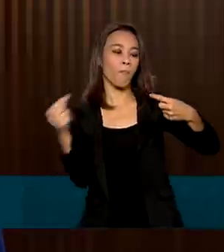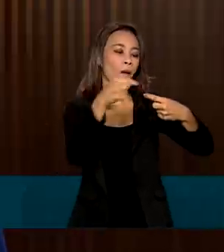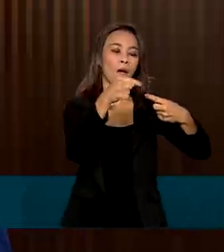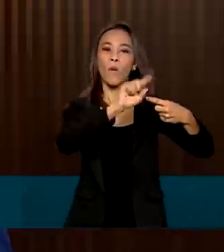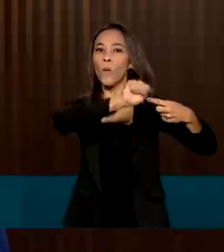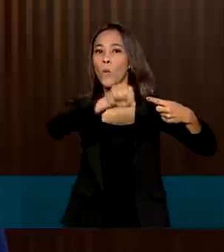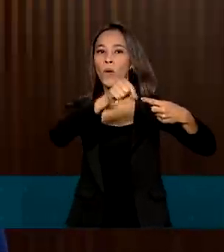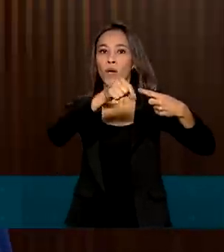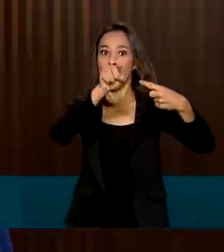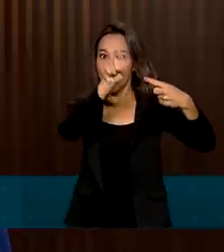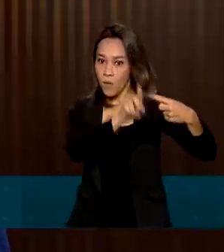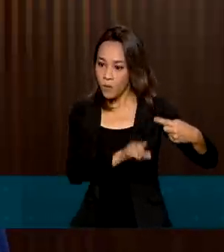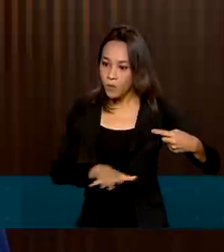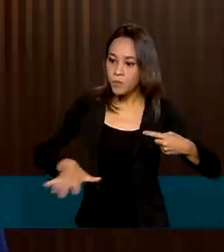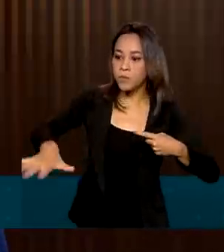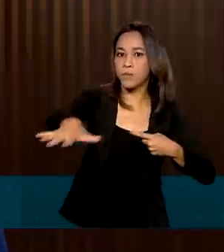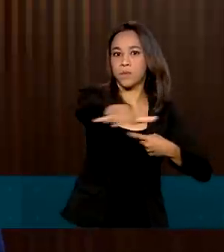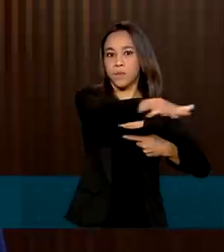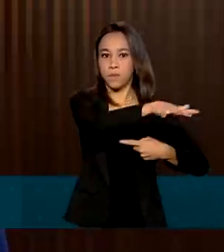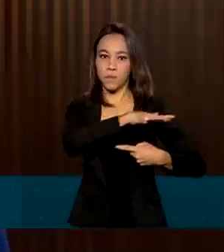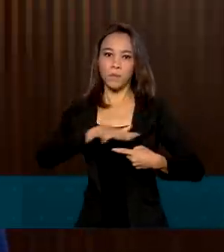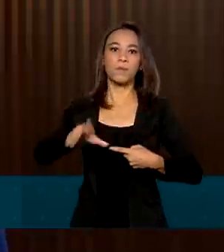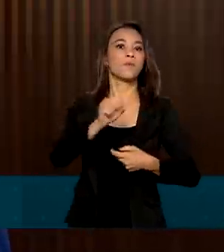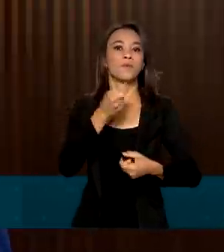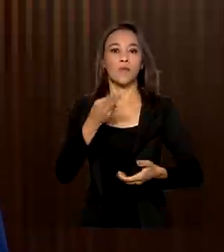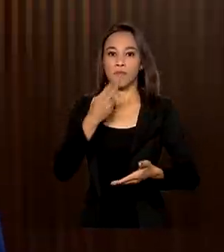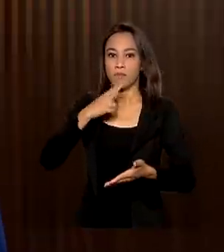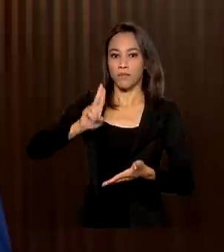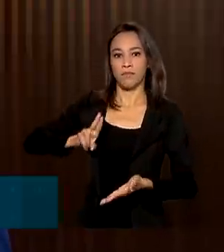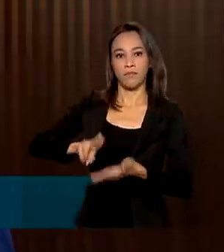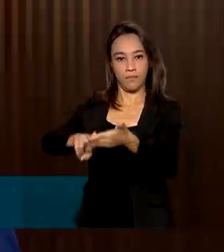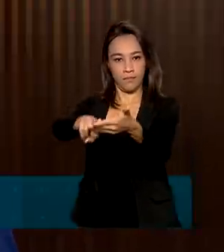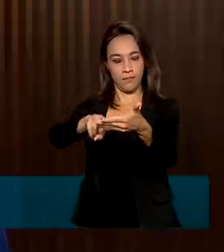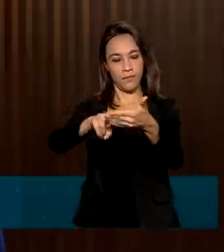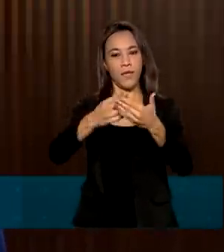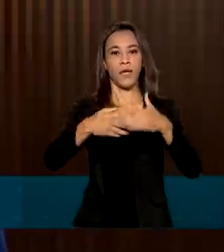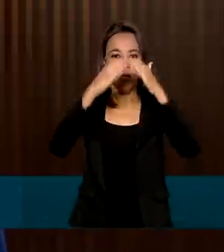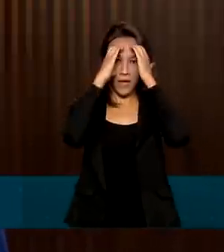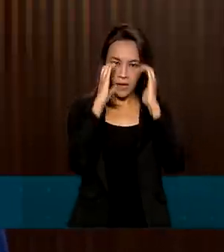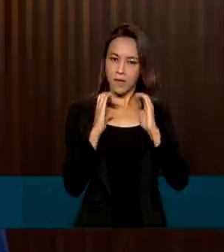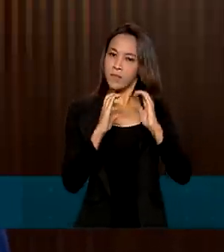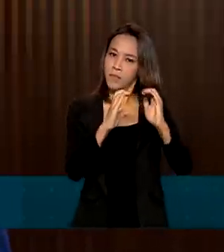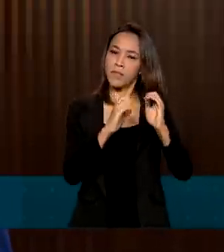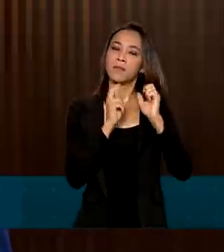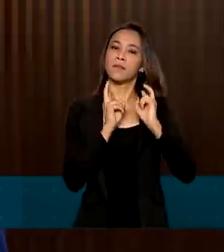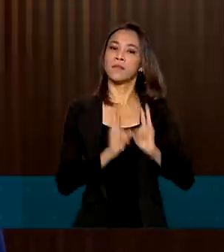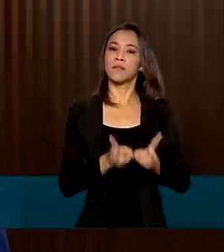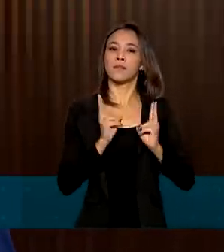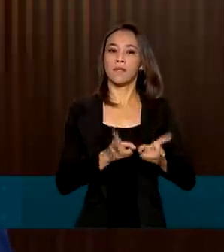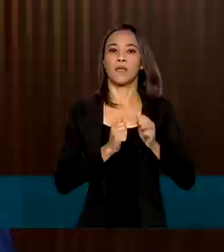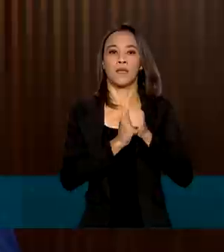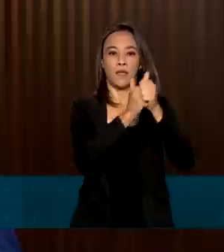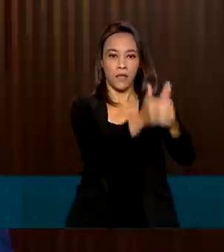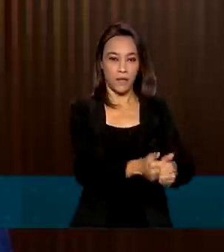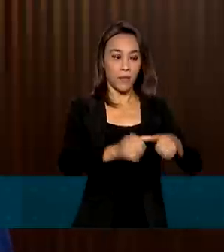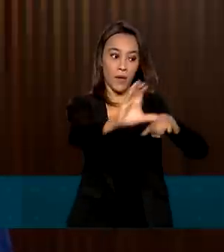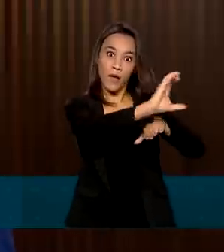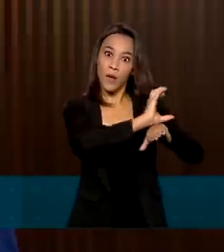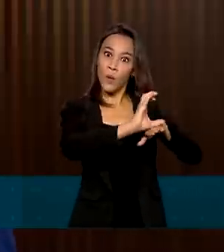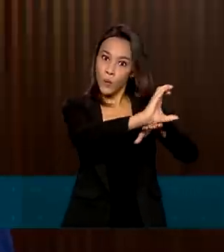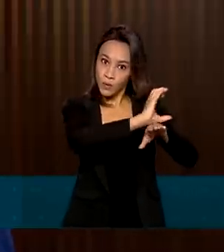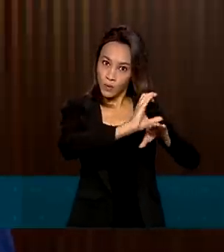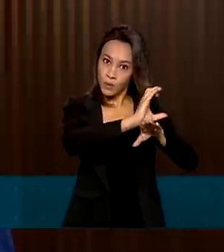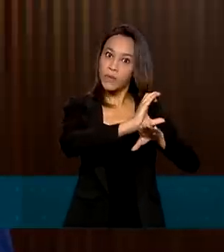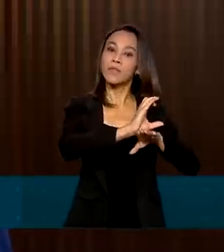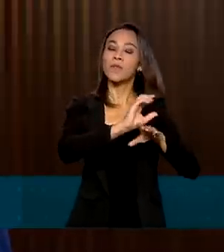universalização dos serviços postais, obedecendo ao comando constitucional de que todo brasileiro